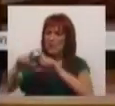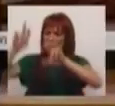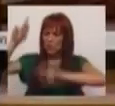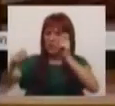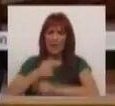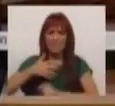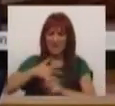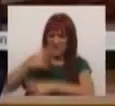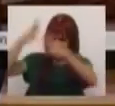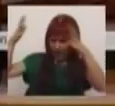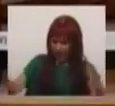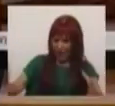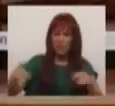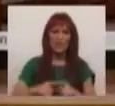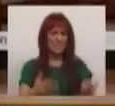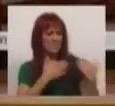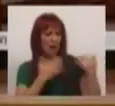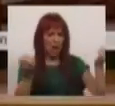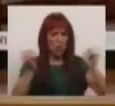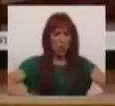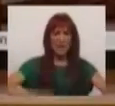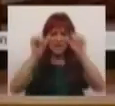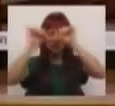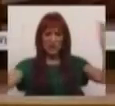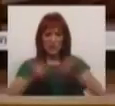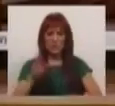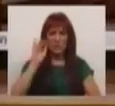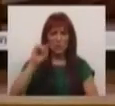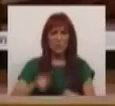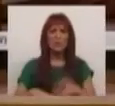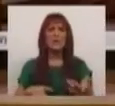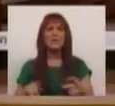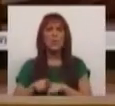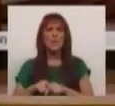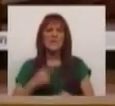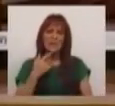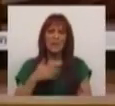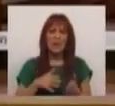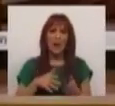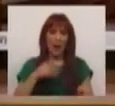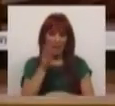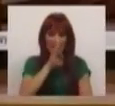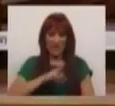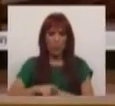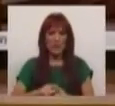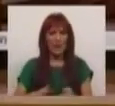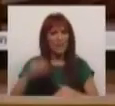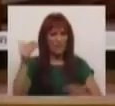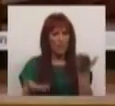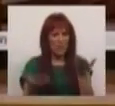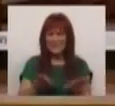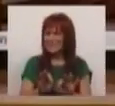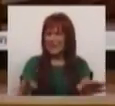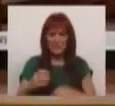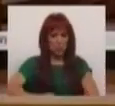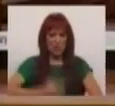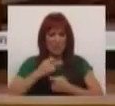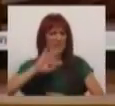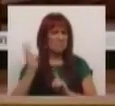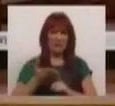grandes empresas. A irresponsabilidade do sistema bancário enquanto pivô destas práticas foi proporcional ao sentimento